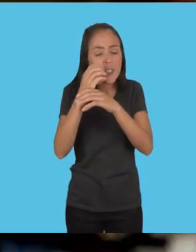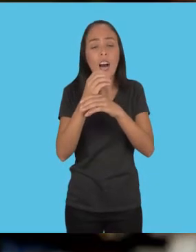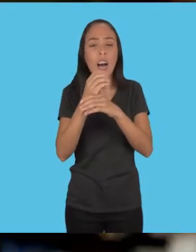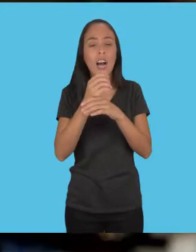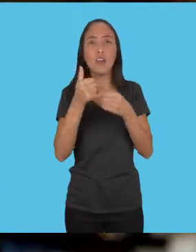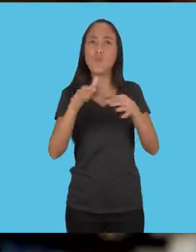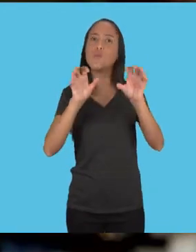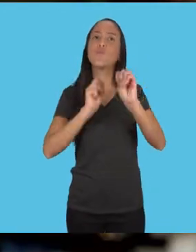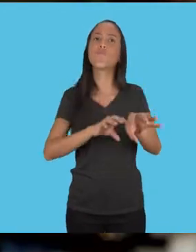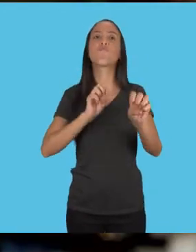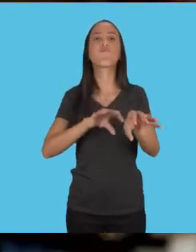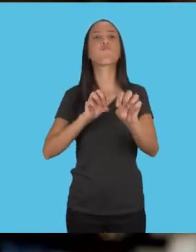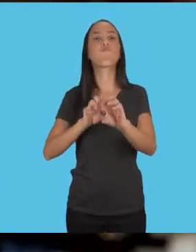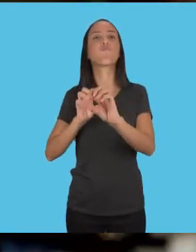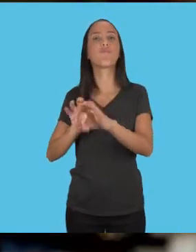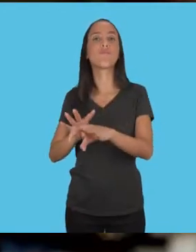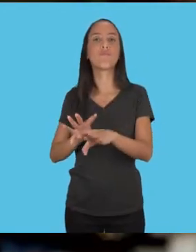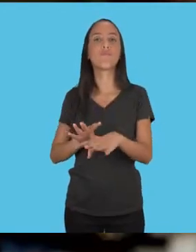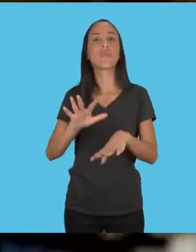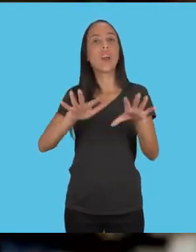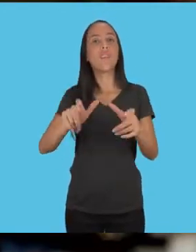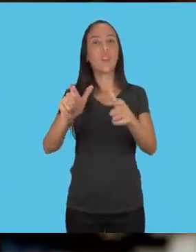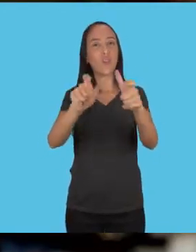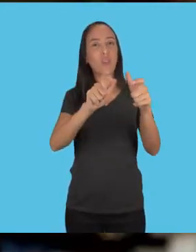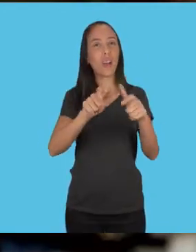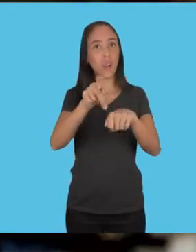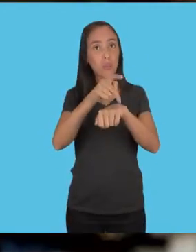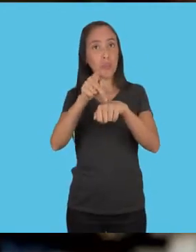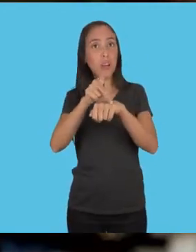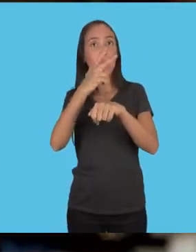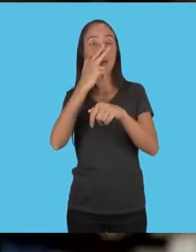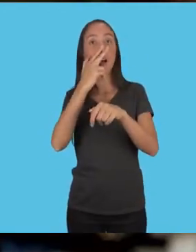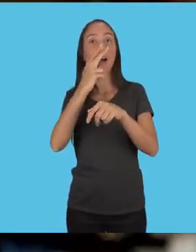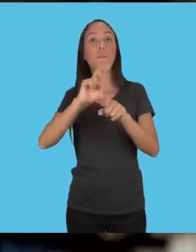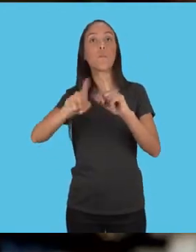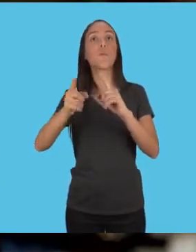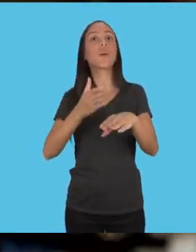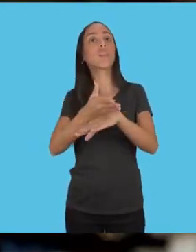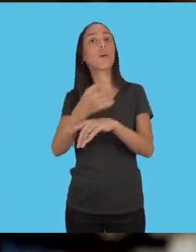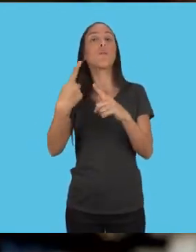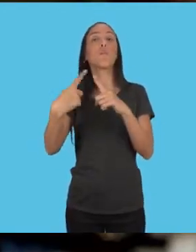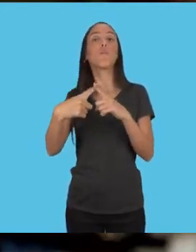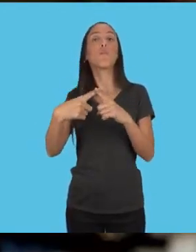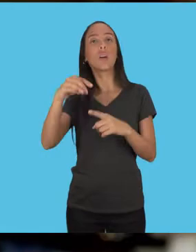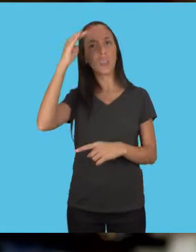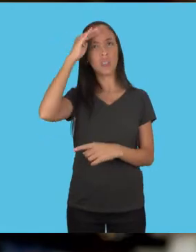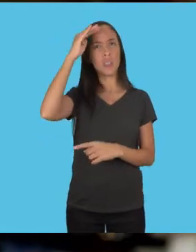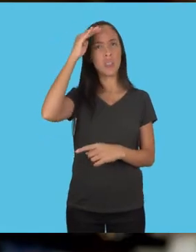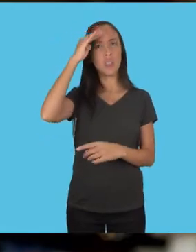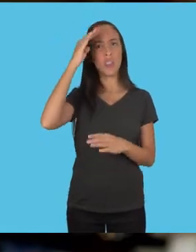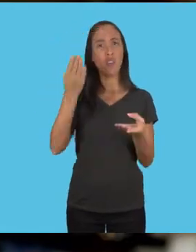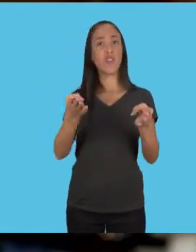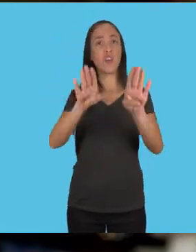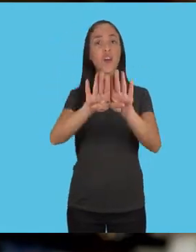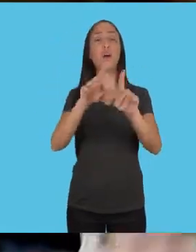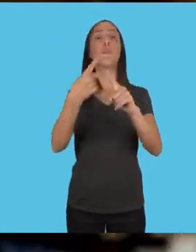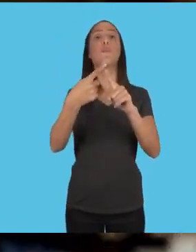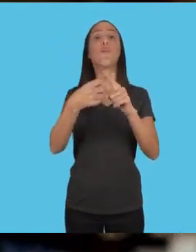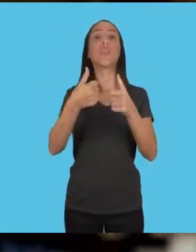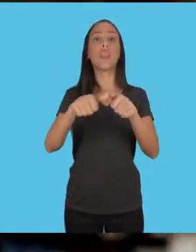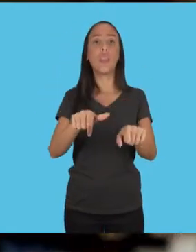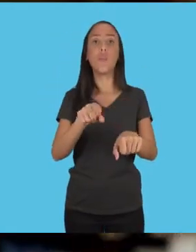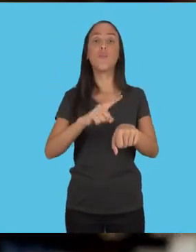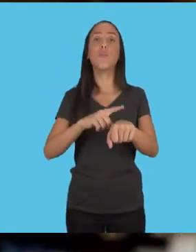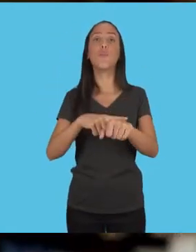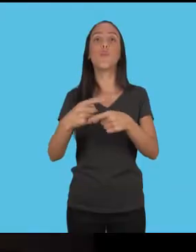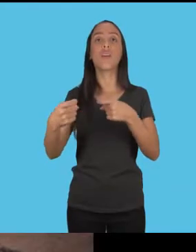vez em quando, determinada área do país ficava interditada. O exército fechava porque estava